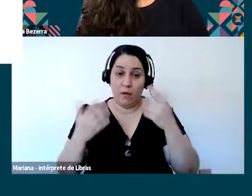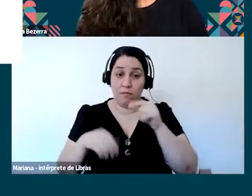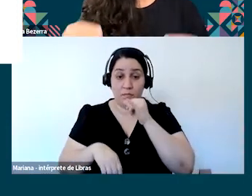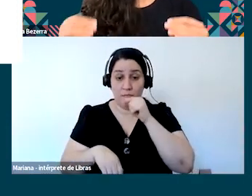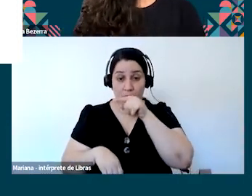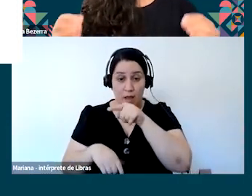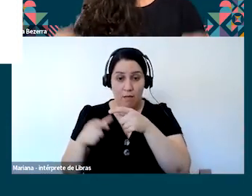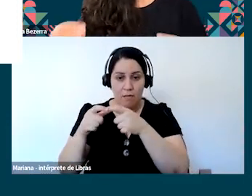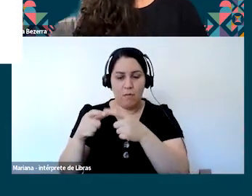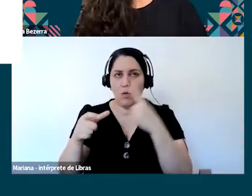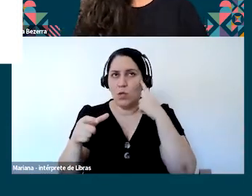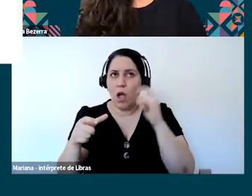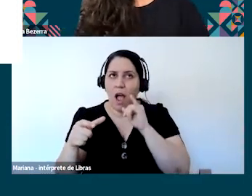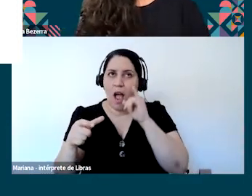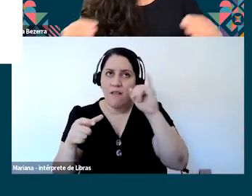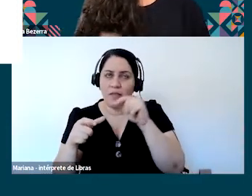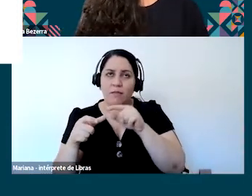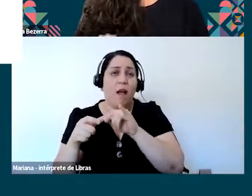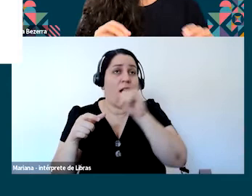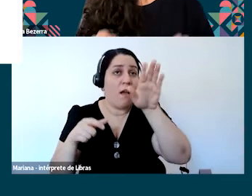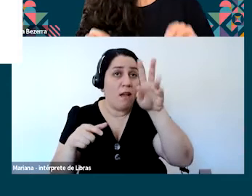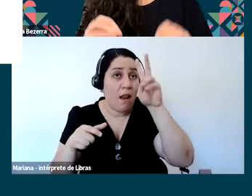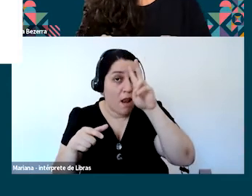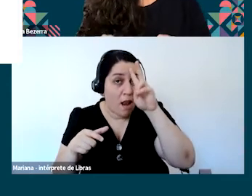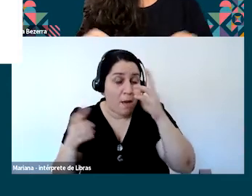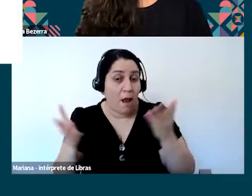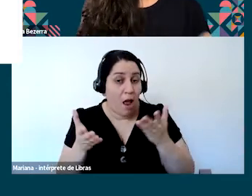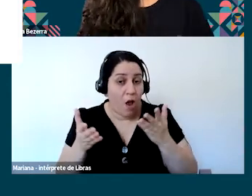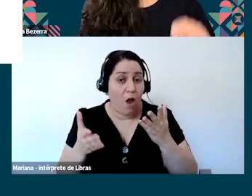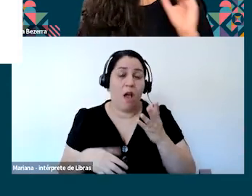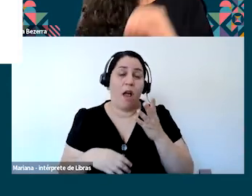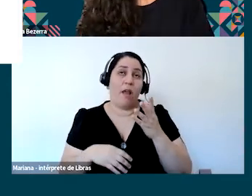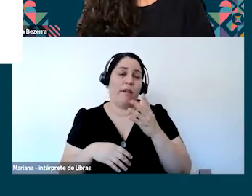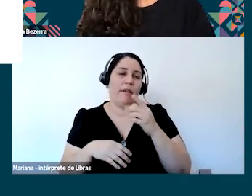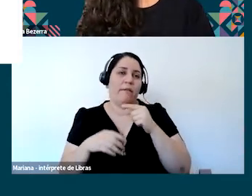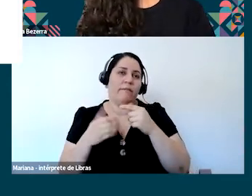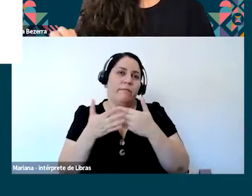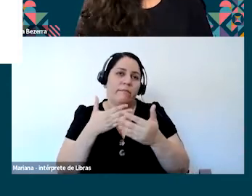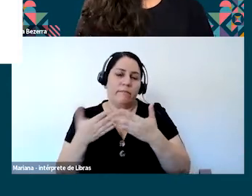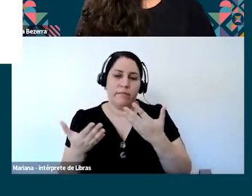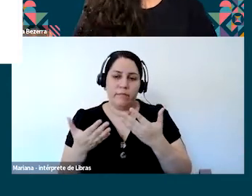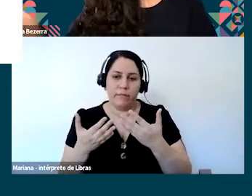ela sempre a estar pontualmente lá. A Alexa vai lá e lembra, olha,